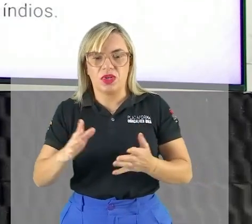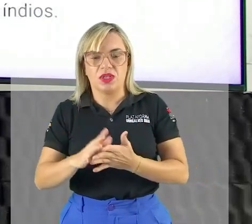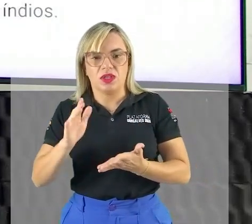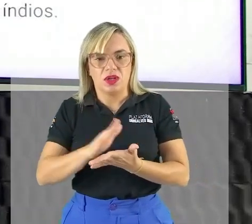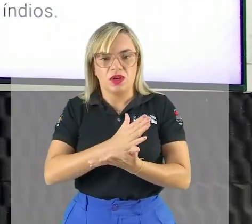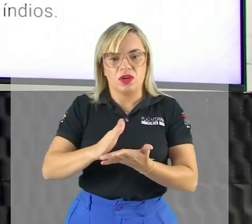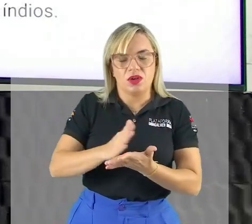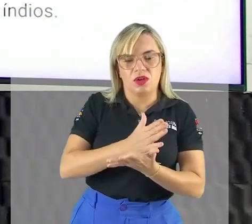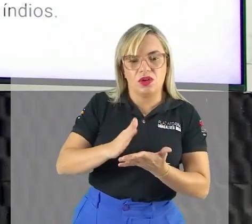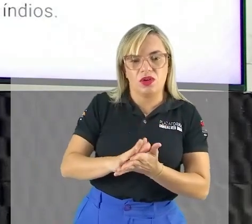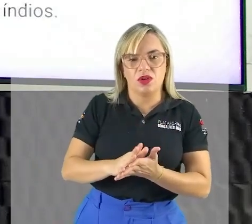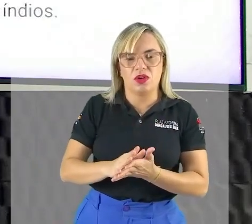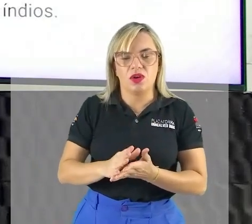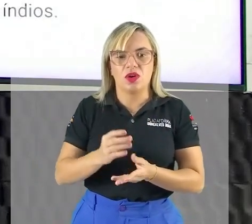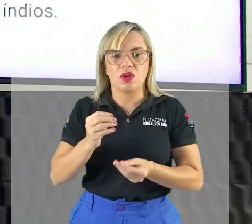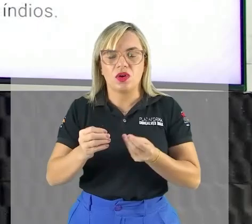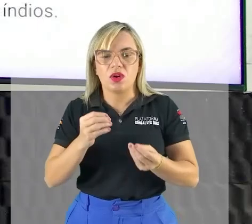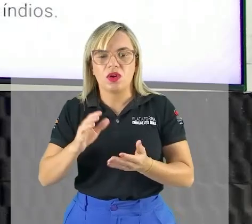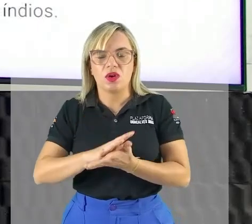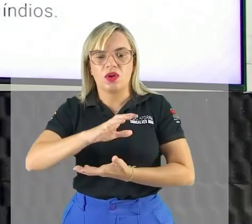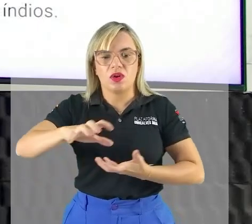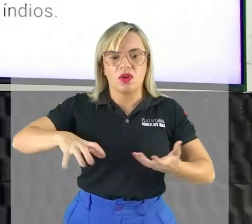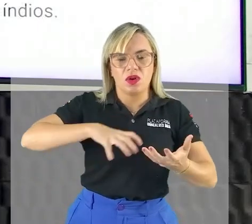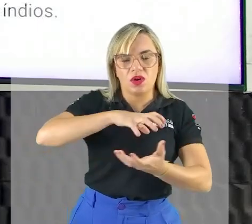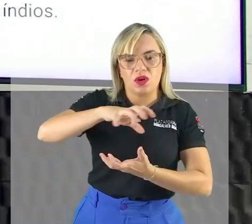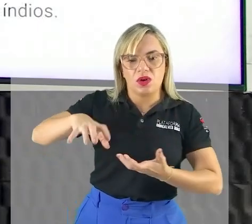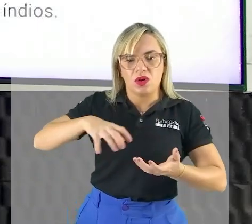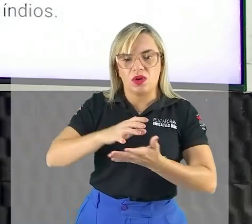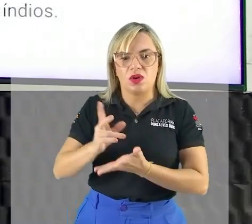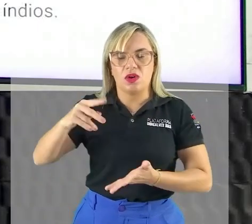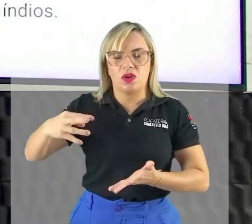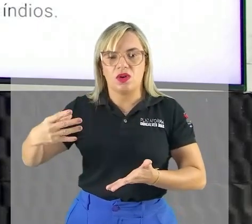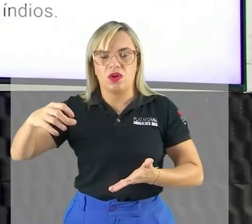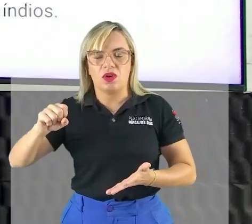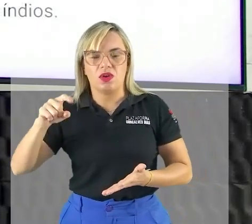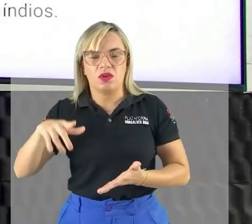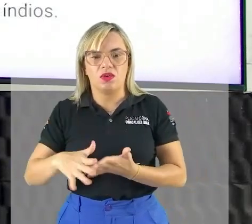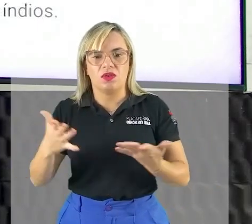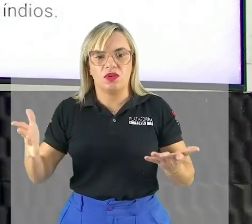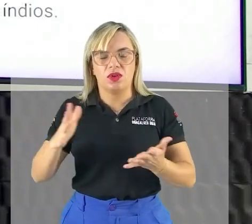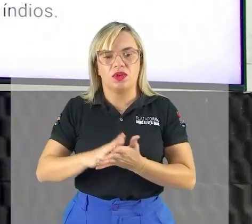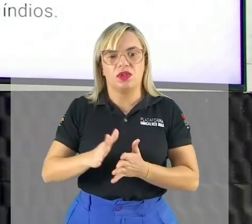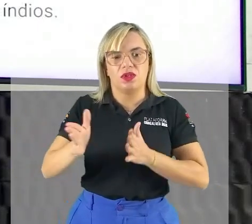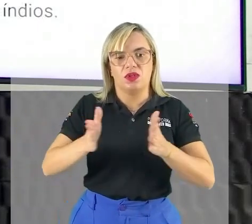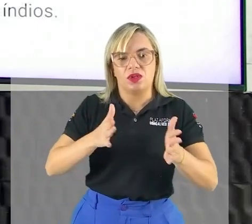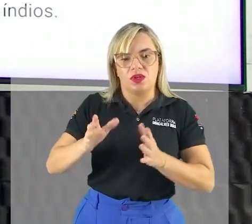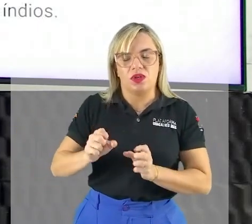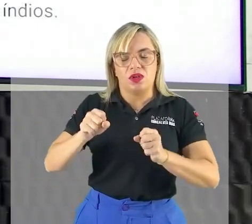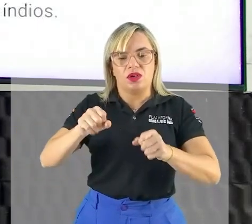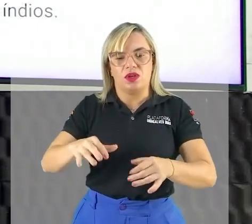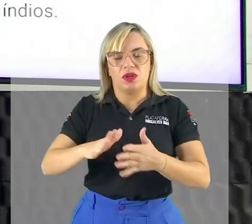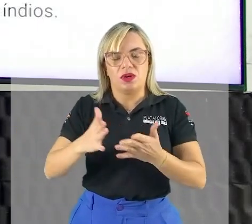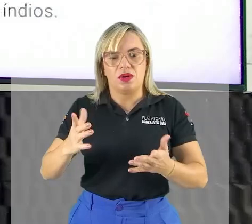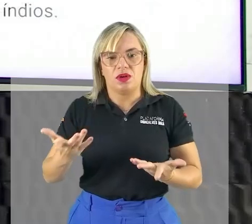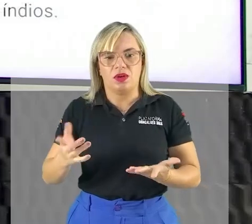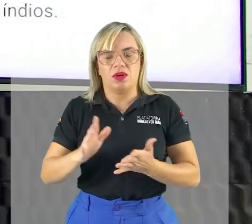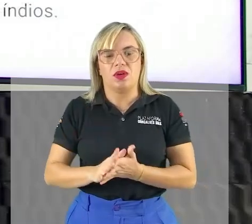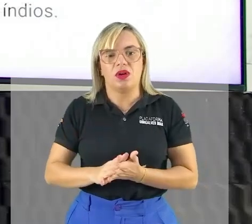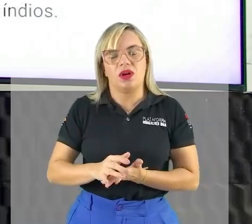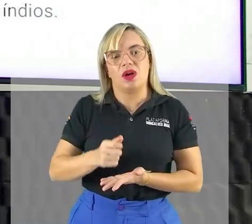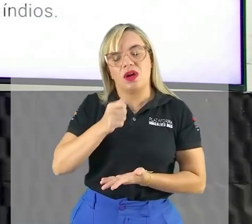vão tratar como algumas eh revoltas nativistas desse período colonial mas não é ainda de emancipação mas é ainda